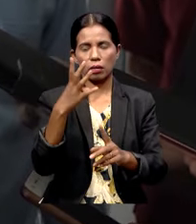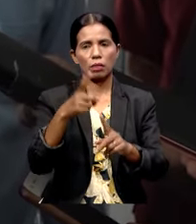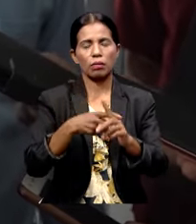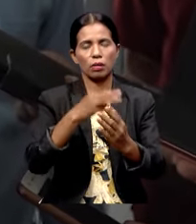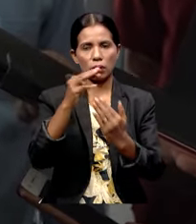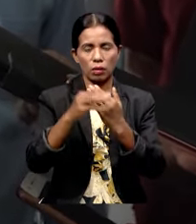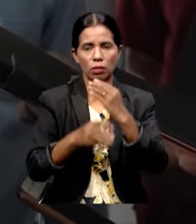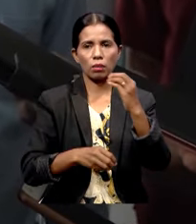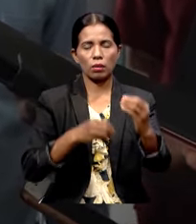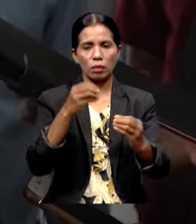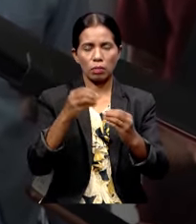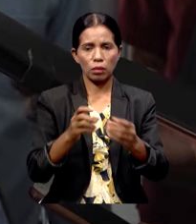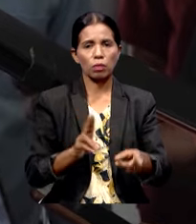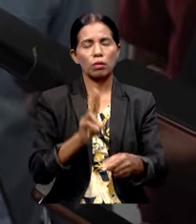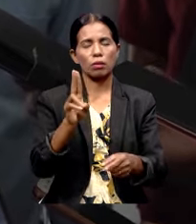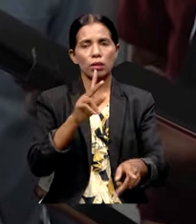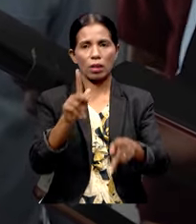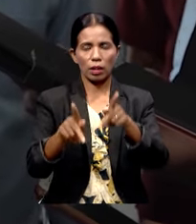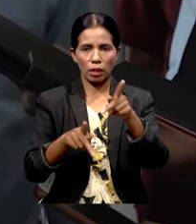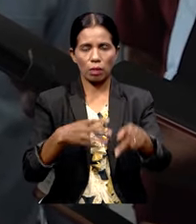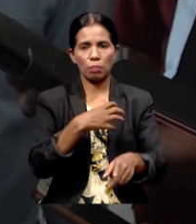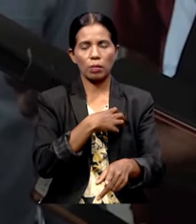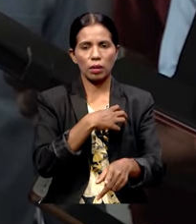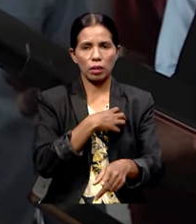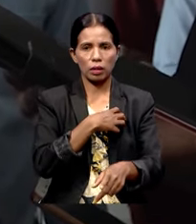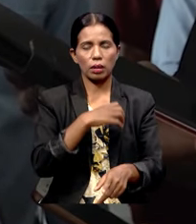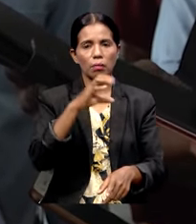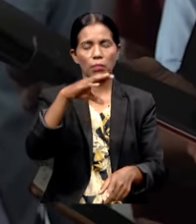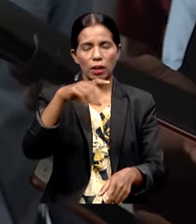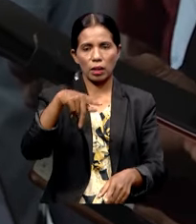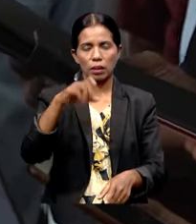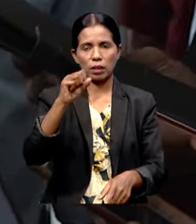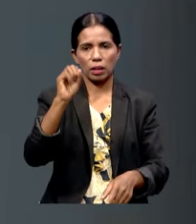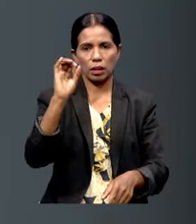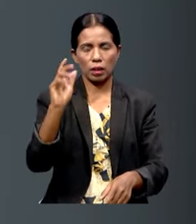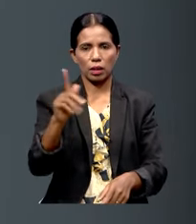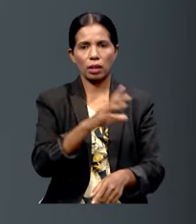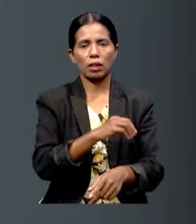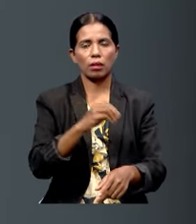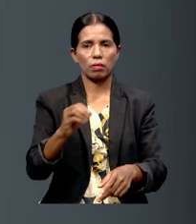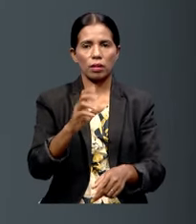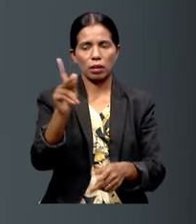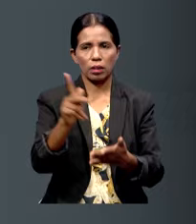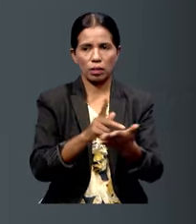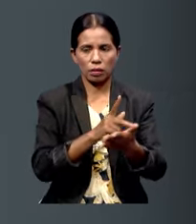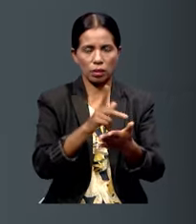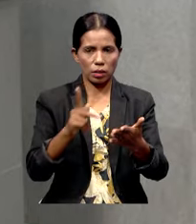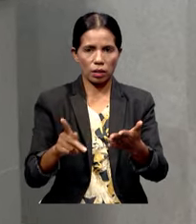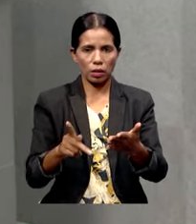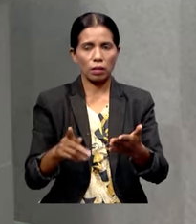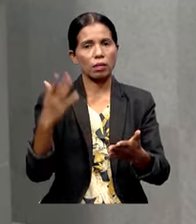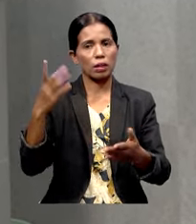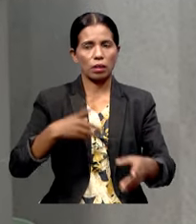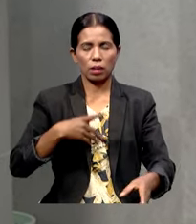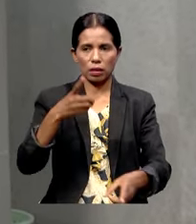ba autorizasau arma ba pessoal polisi investigasau kriminal no pessoal auxiliar investigasau kriminal nian iha